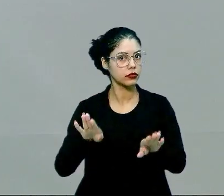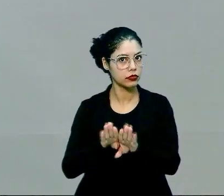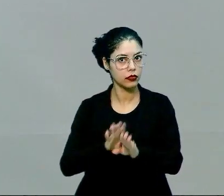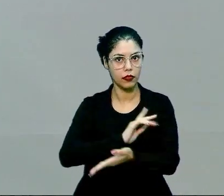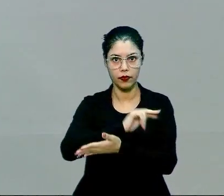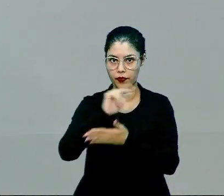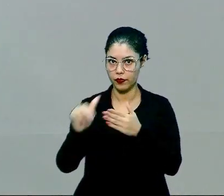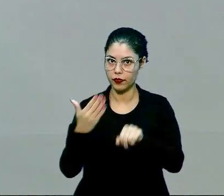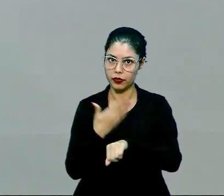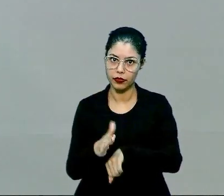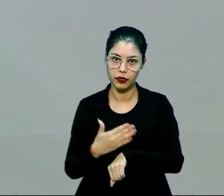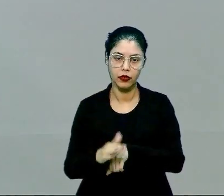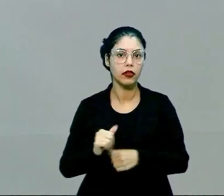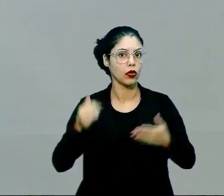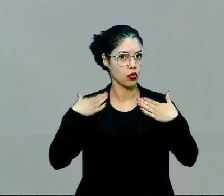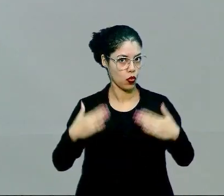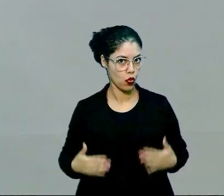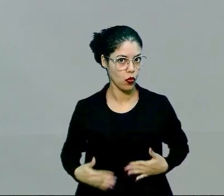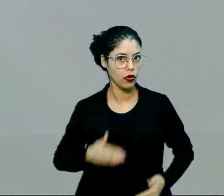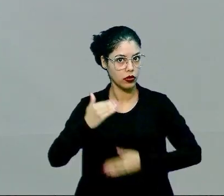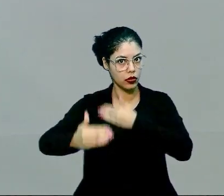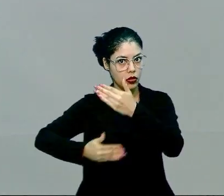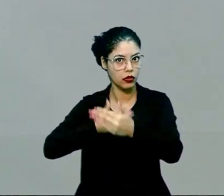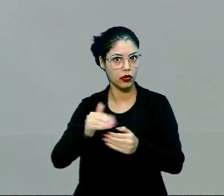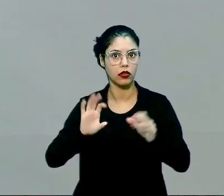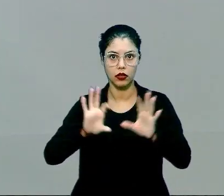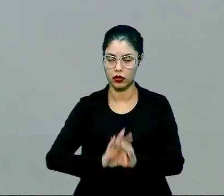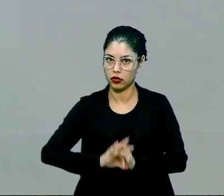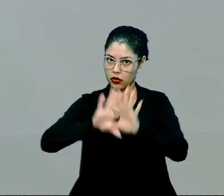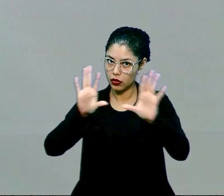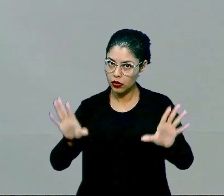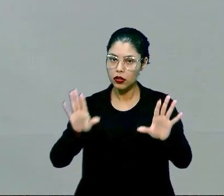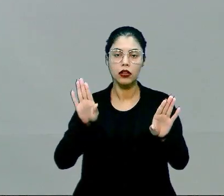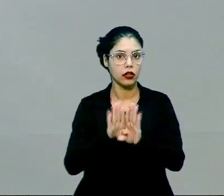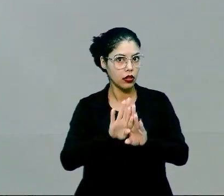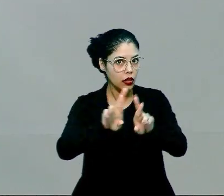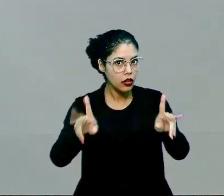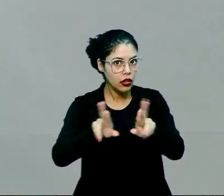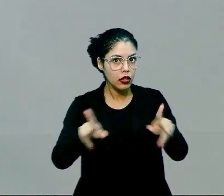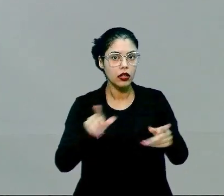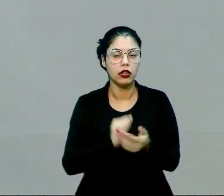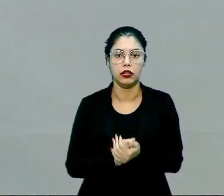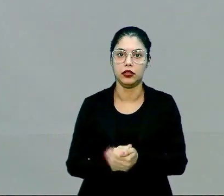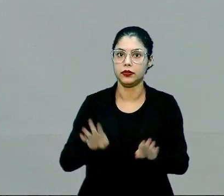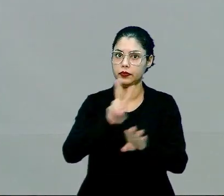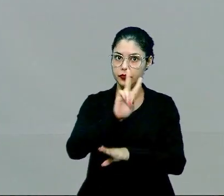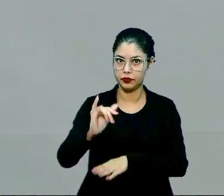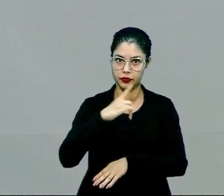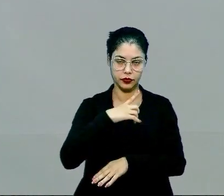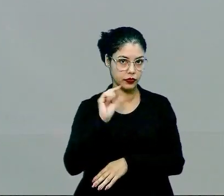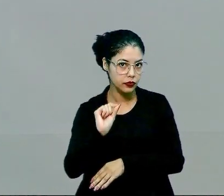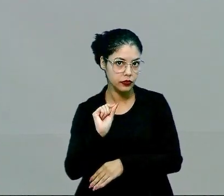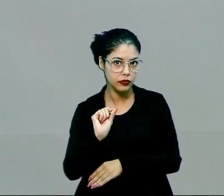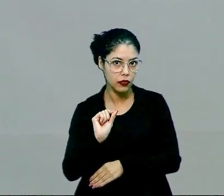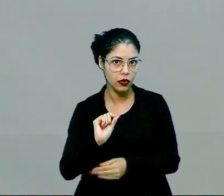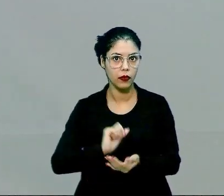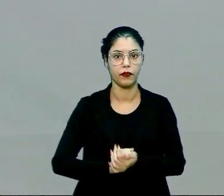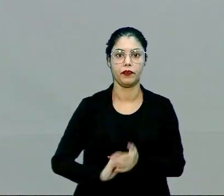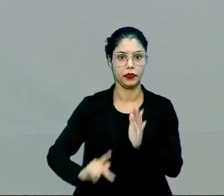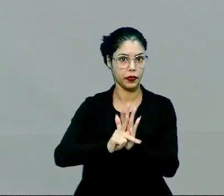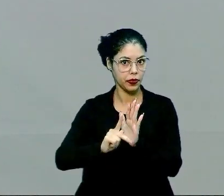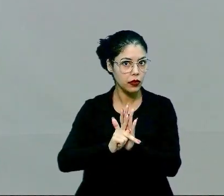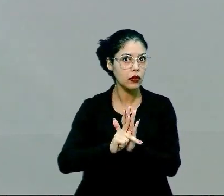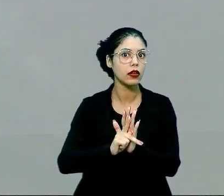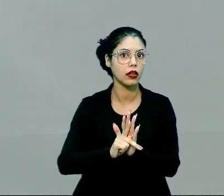as diversas práticas corporais que a gente pode desenvolver de forma livre e espontânea, diferentemente do exercício, que vai ser um tipo de